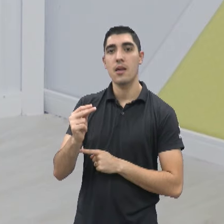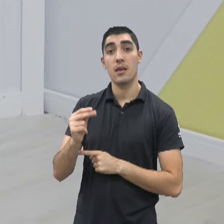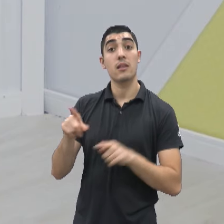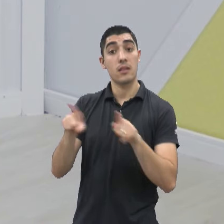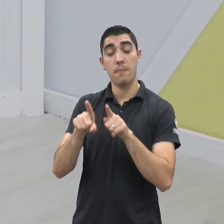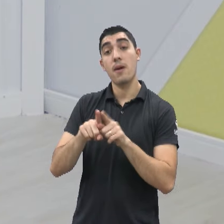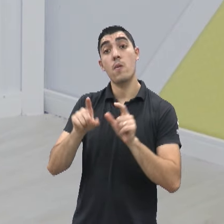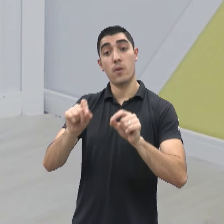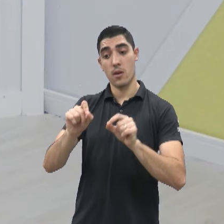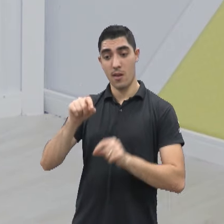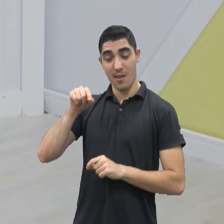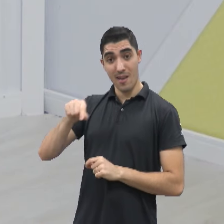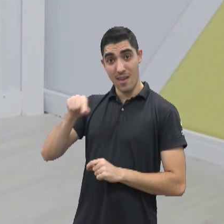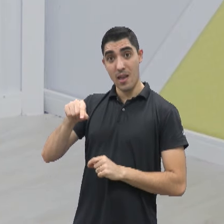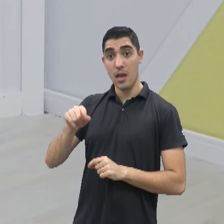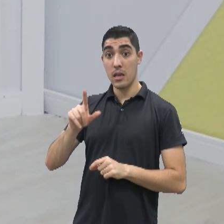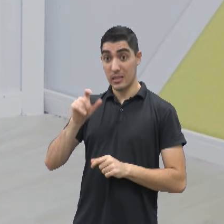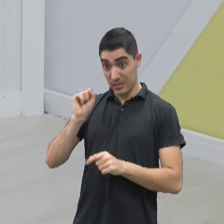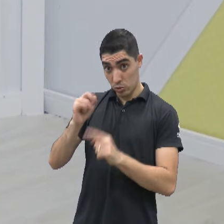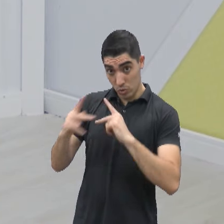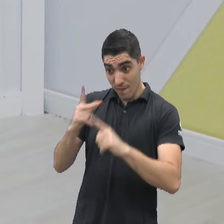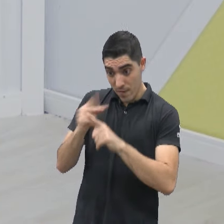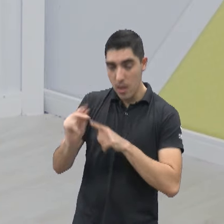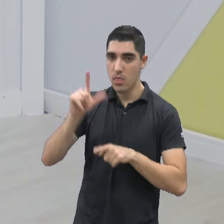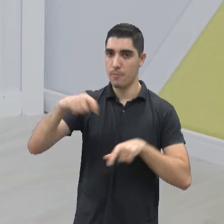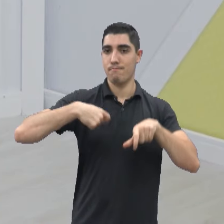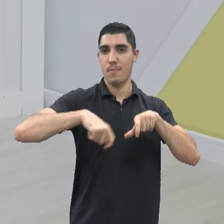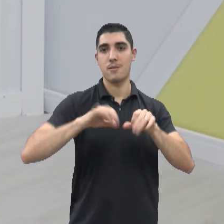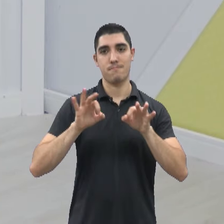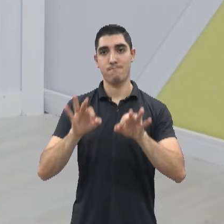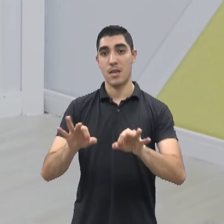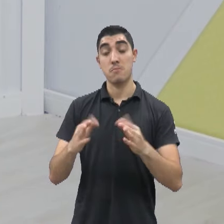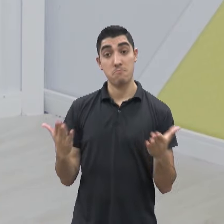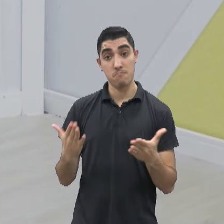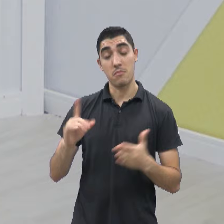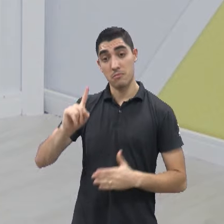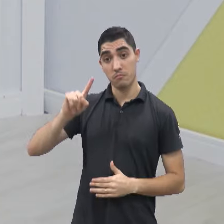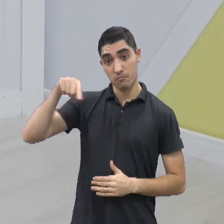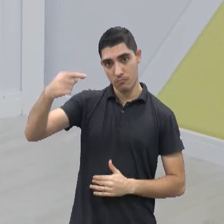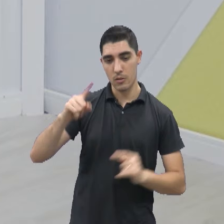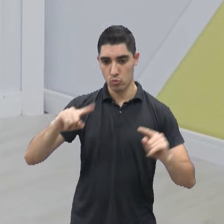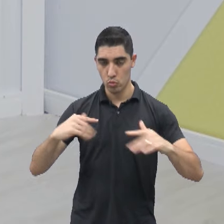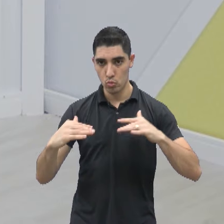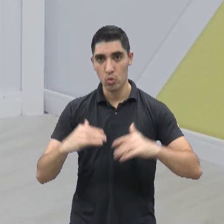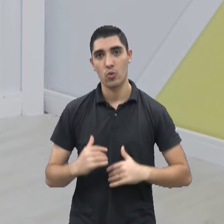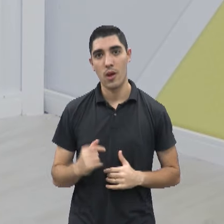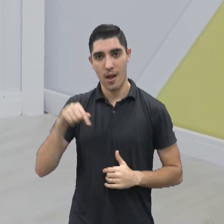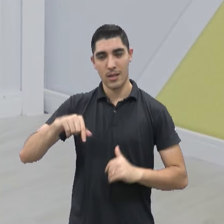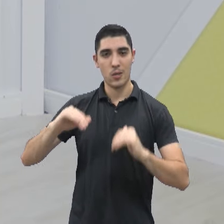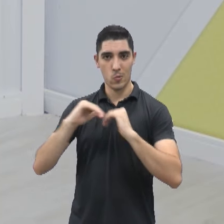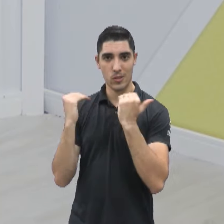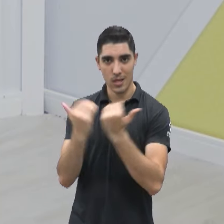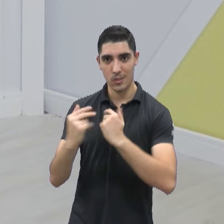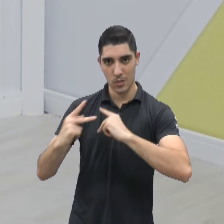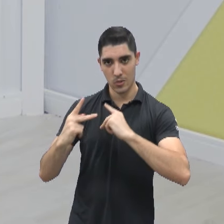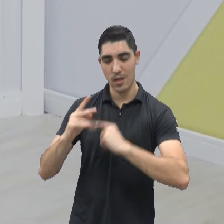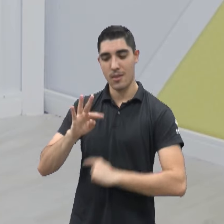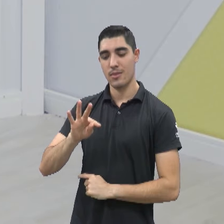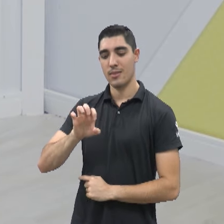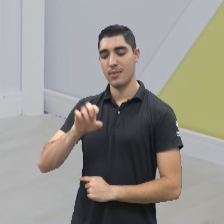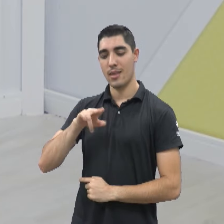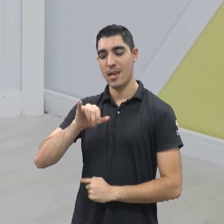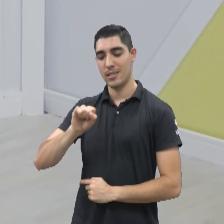a decisão por pênaltis, tá certo? Sucesso, terça-feira que vem a decisão aqui no ginásio Lineu de Moura. Lineu de Moura não, ginásio Tênis Clube, perdão.